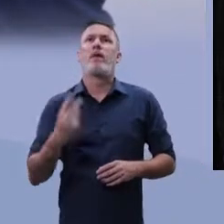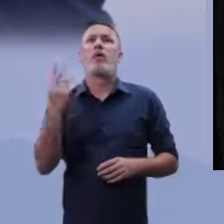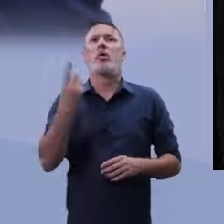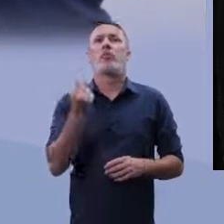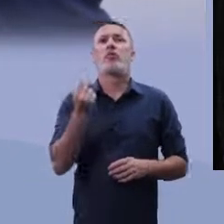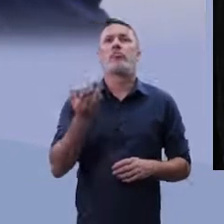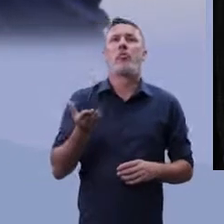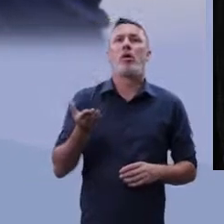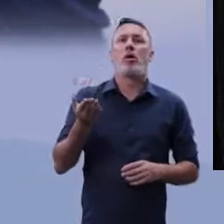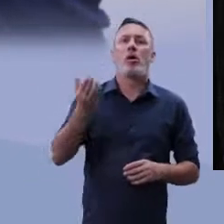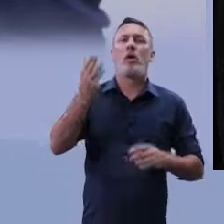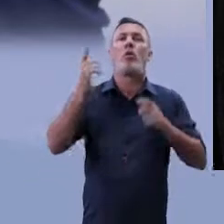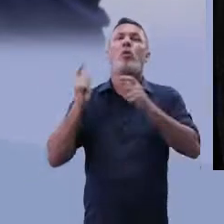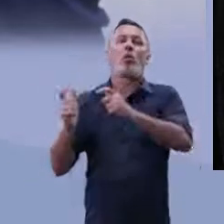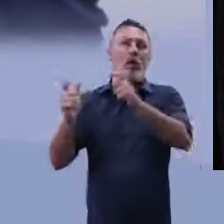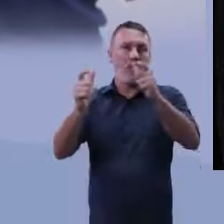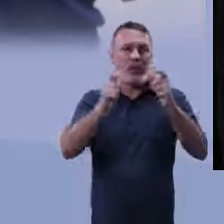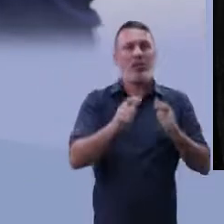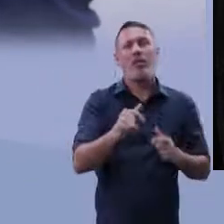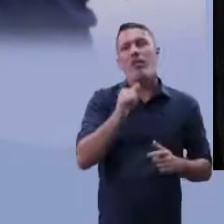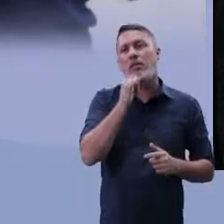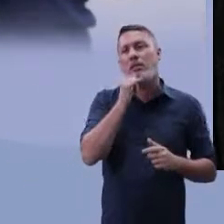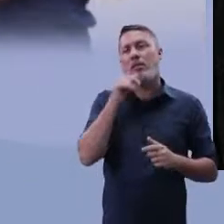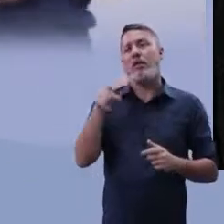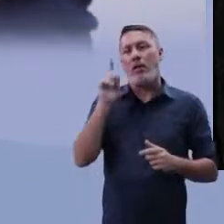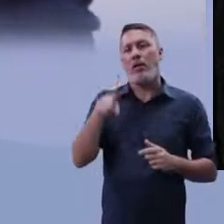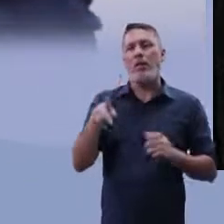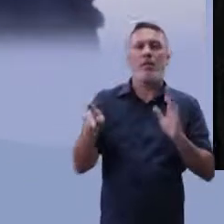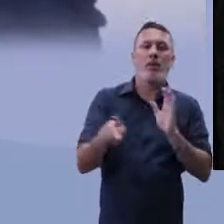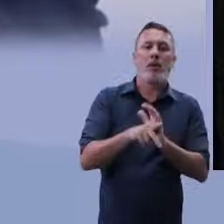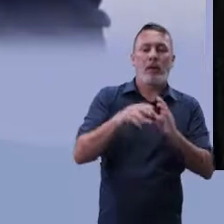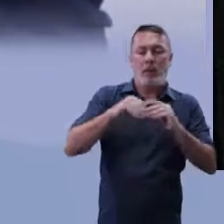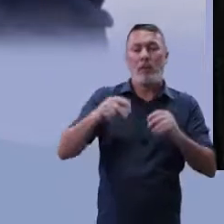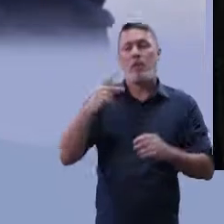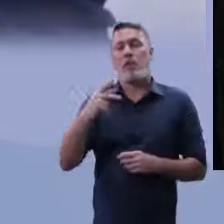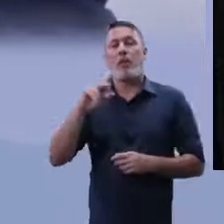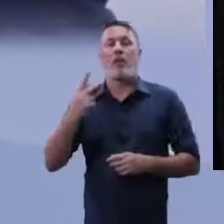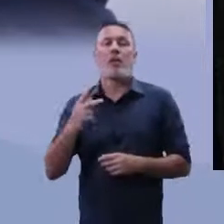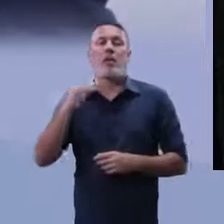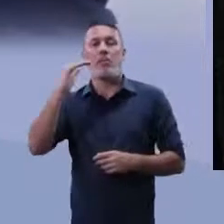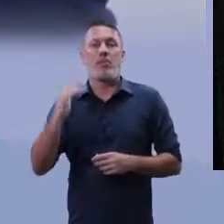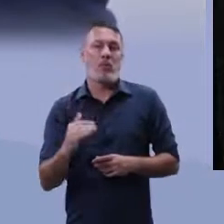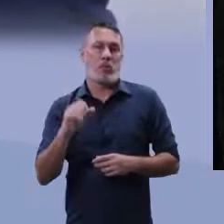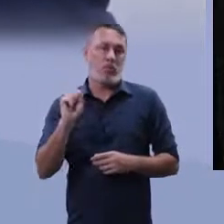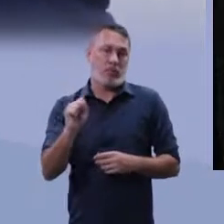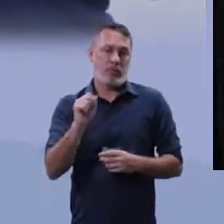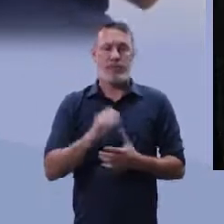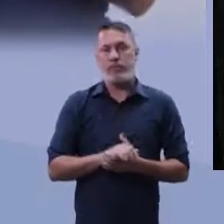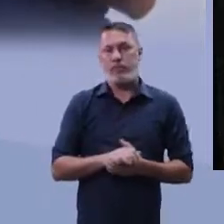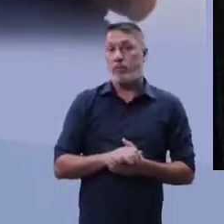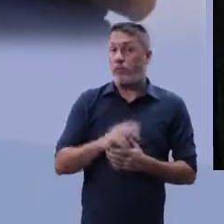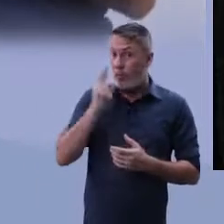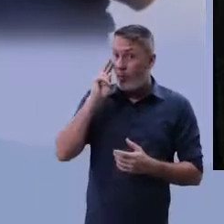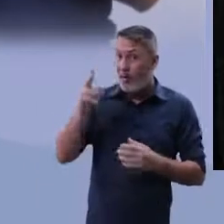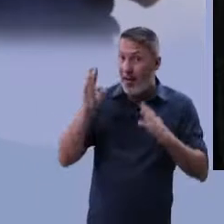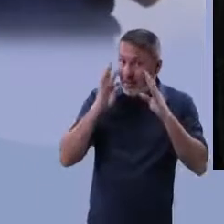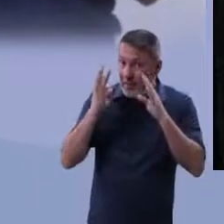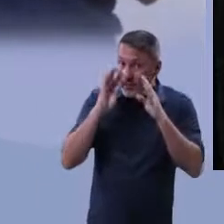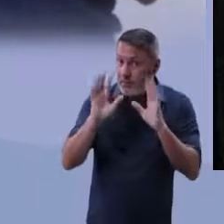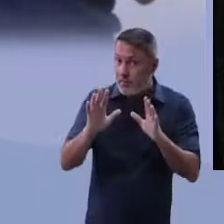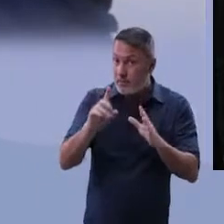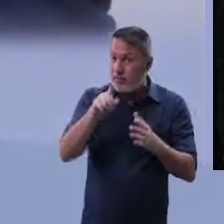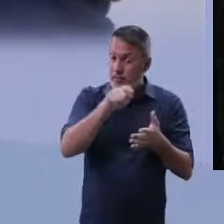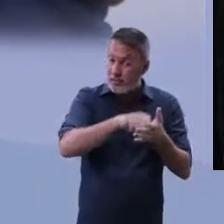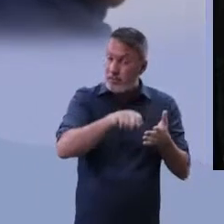mais valorizada comercialmente numa determinada região seja aquela produzida em solo com pH inferior a